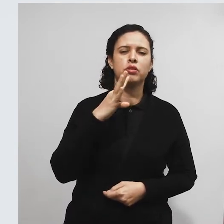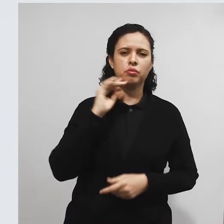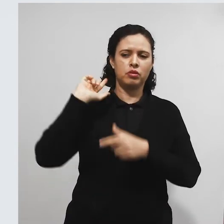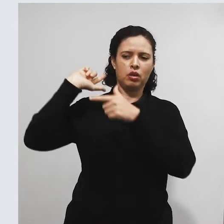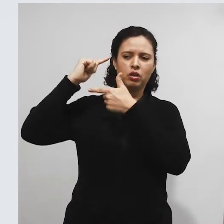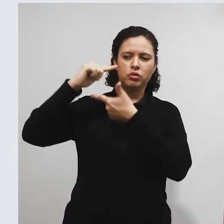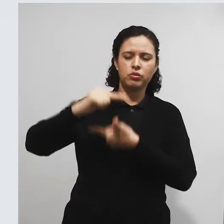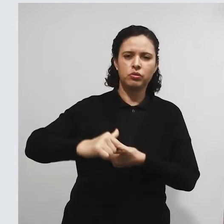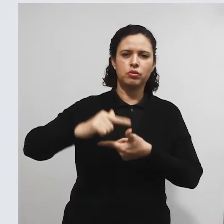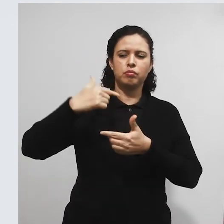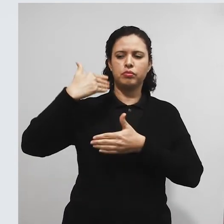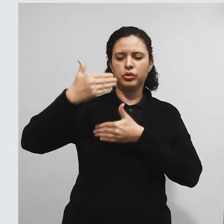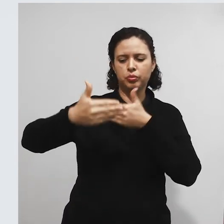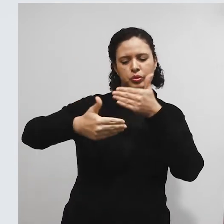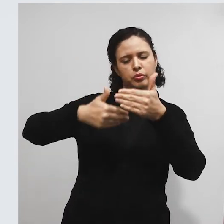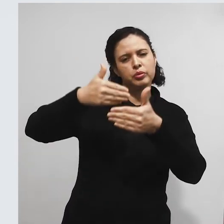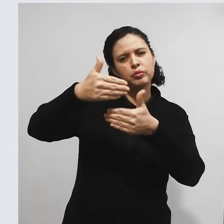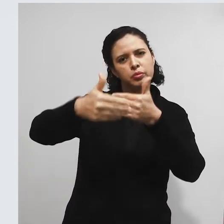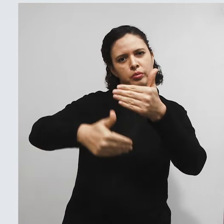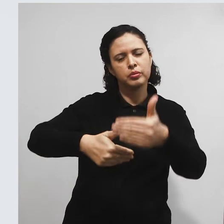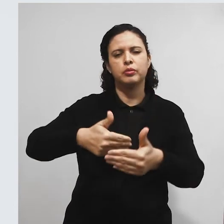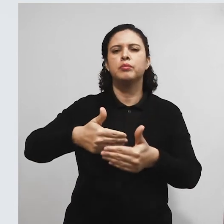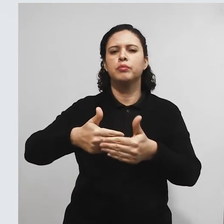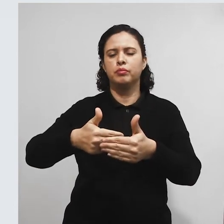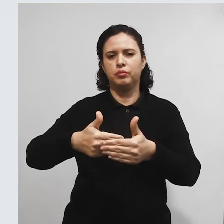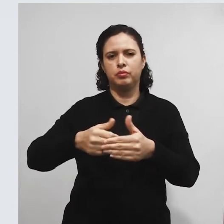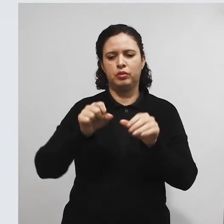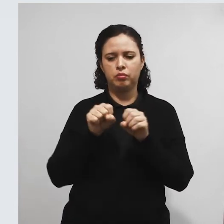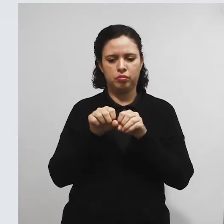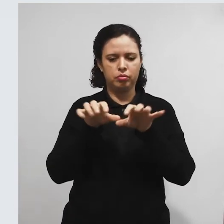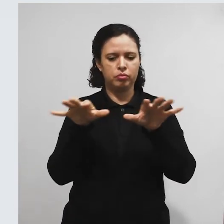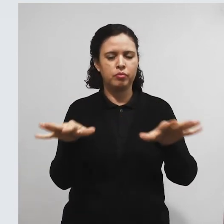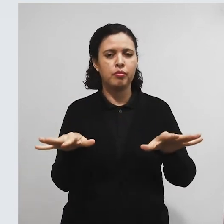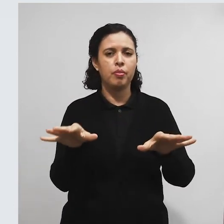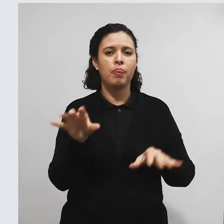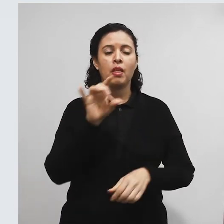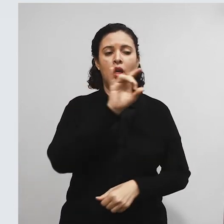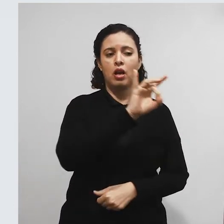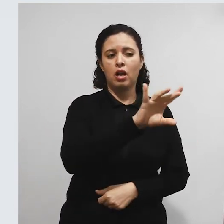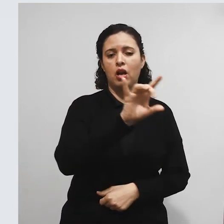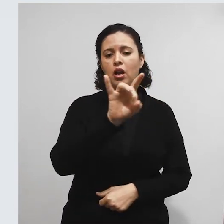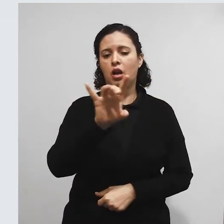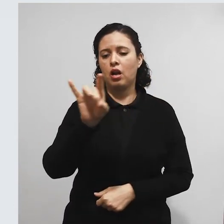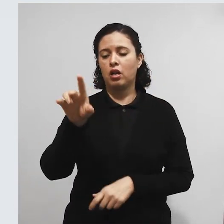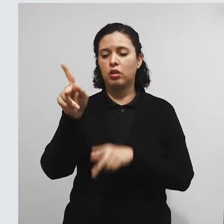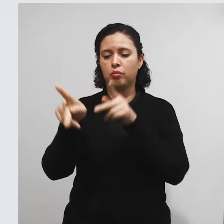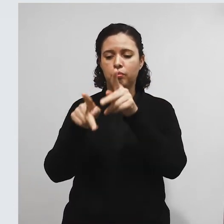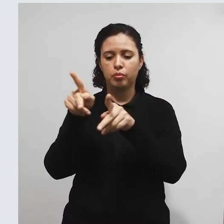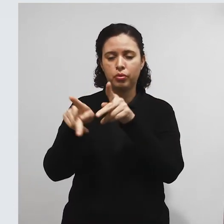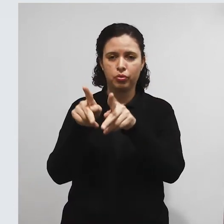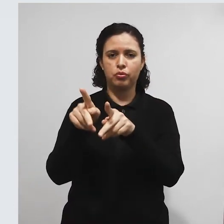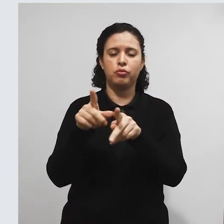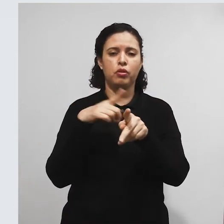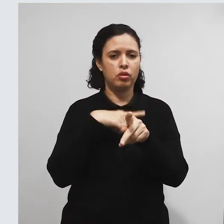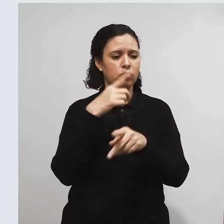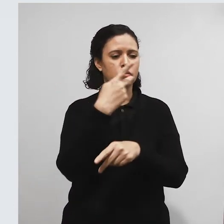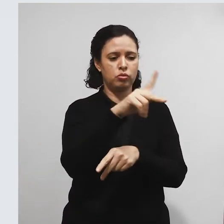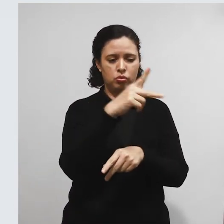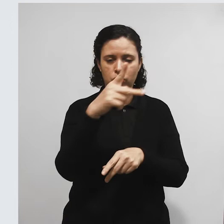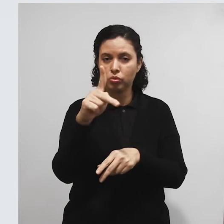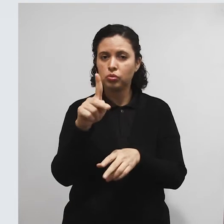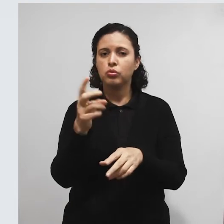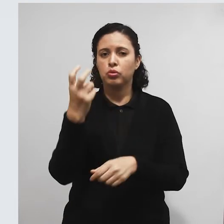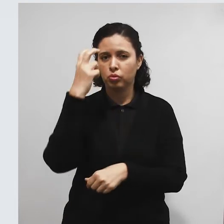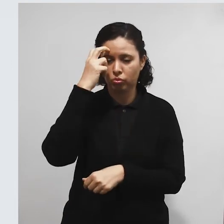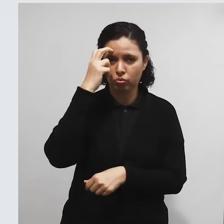uma geração a outra. E observando que cada povo tem a sua cultura, cada indivíduo está inserido